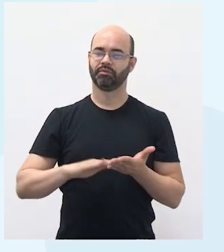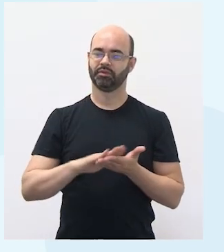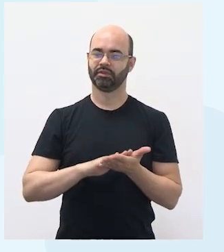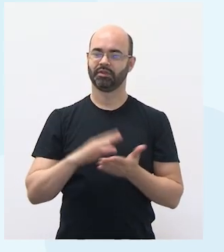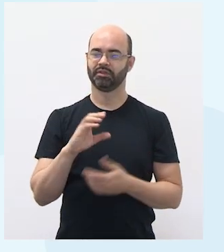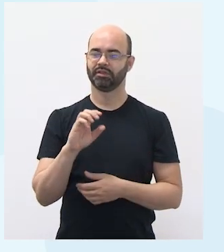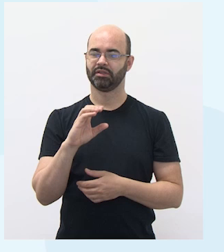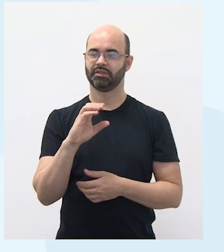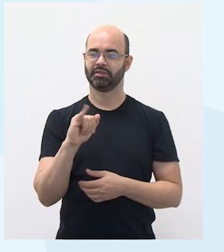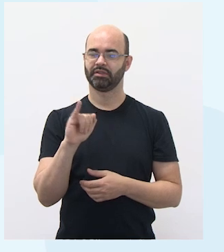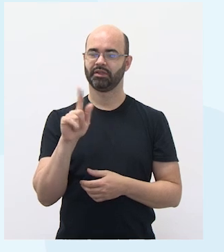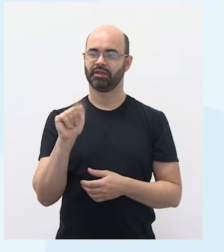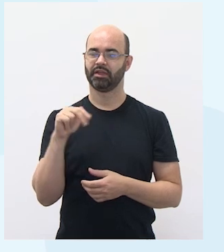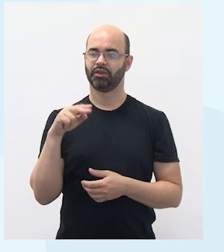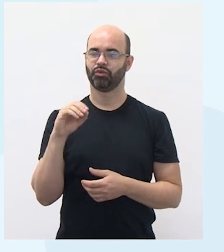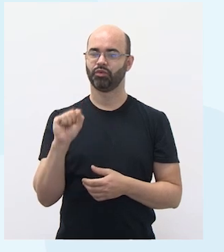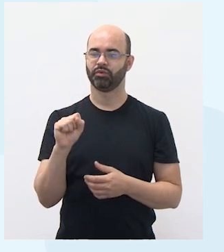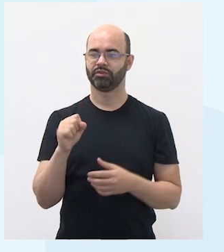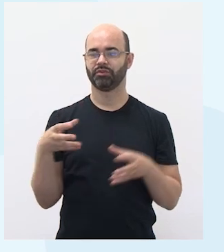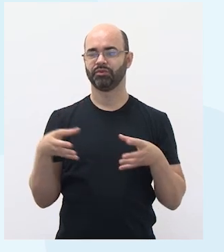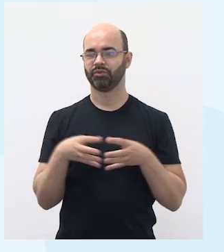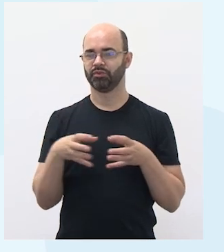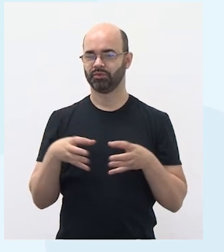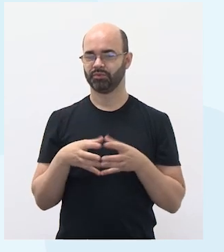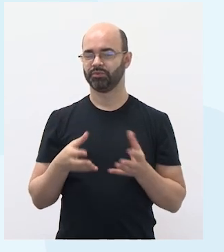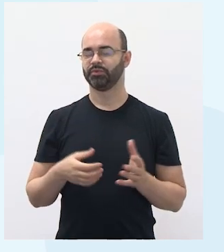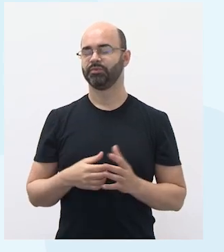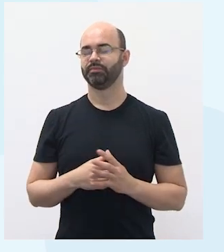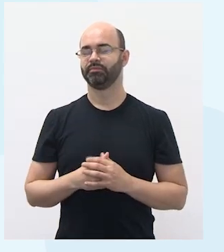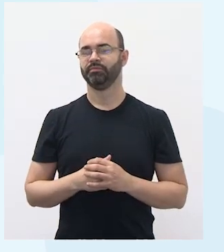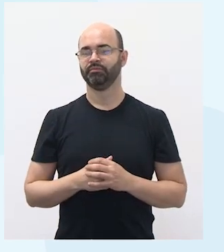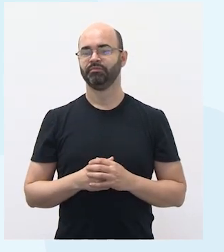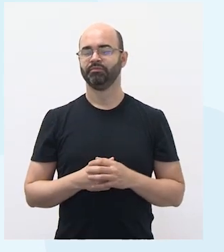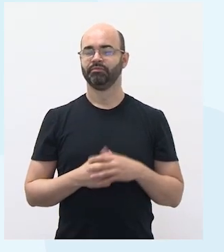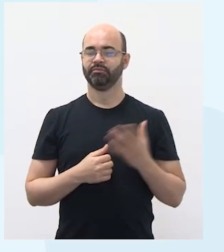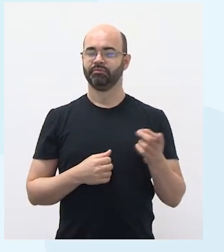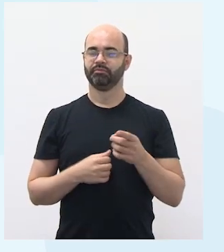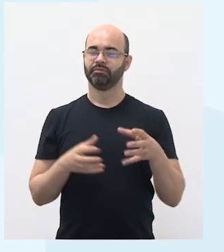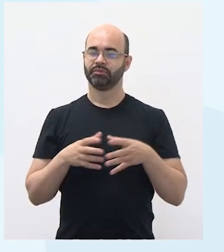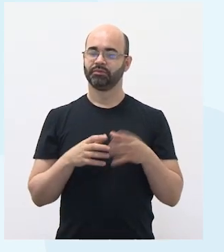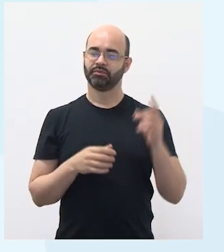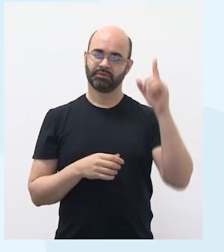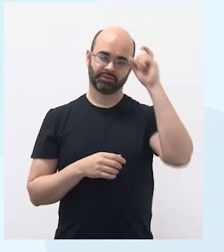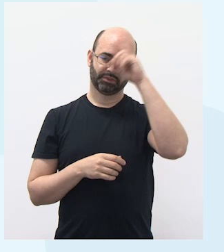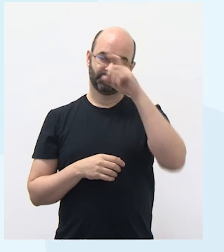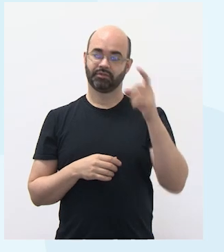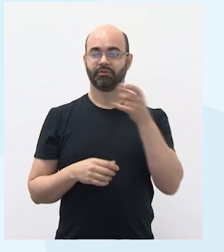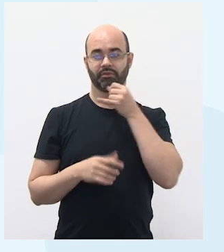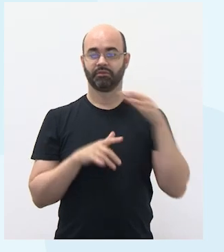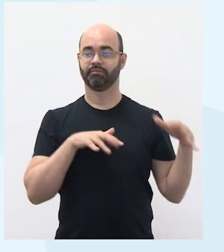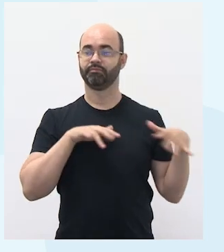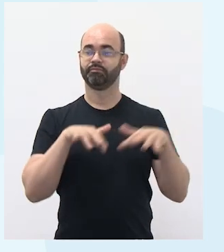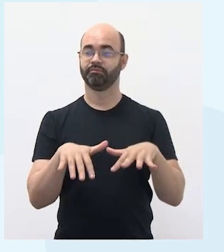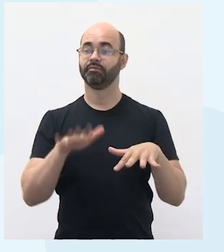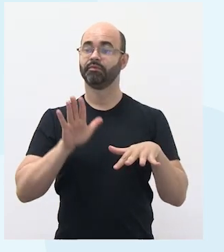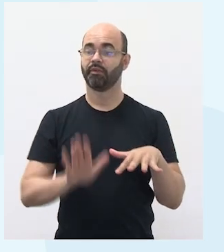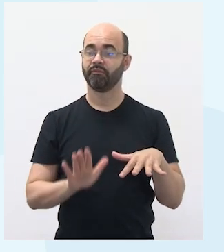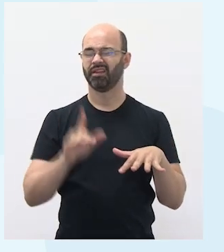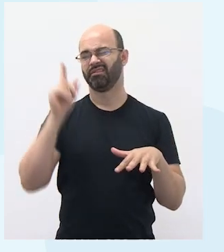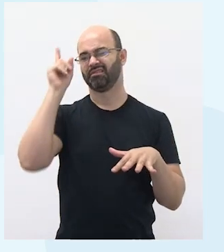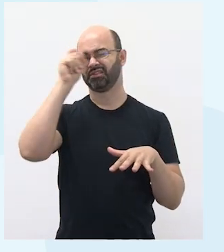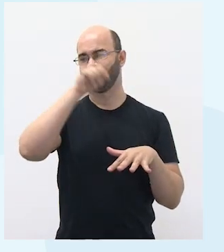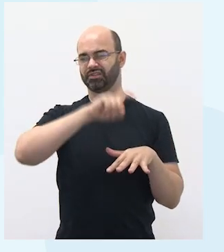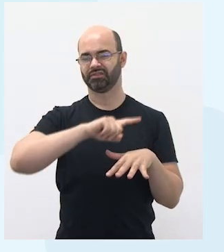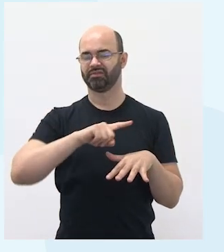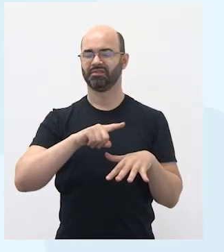E aí, de alguma forma, tem dificuldade, então, para acessar, permanecer e concluir os seus estudos em